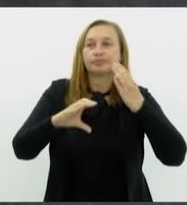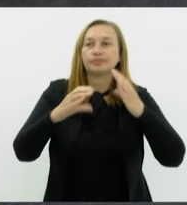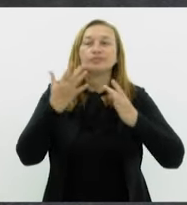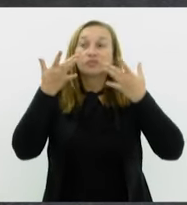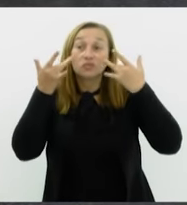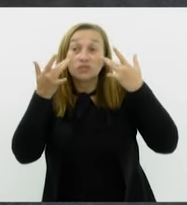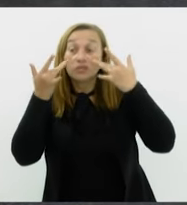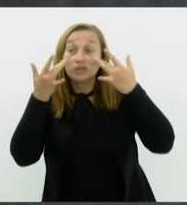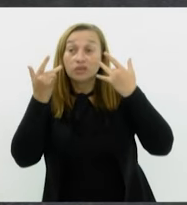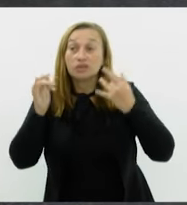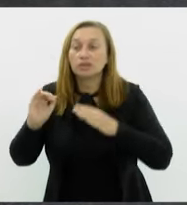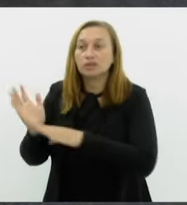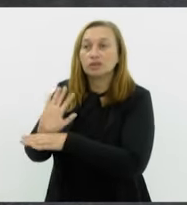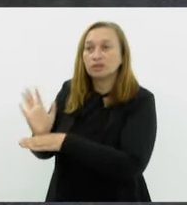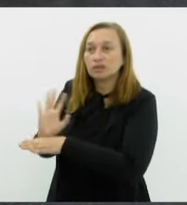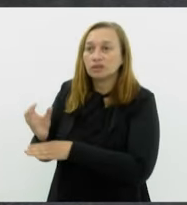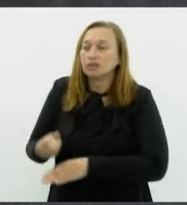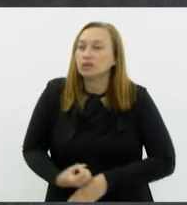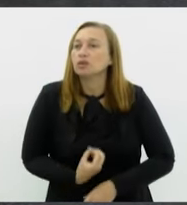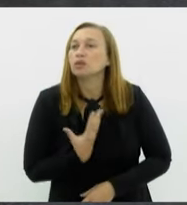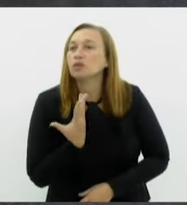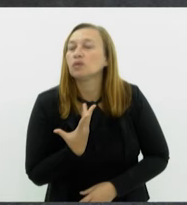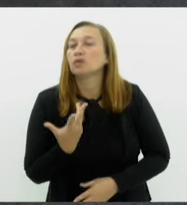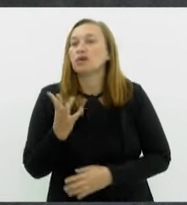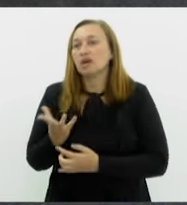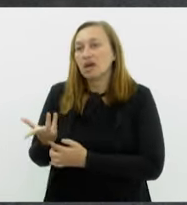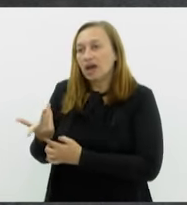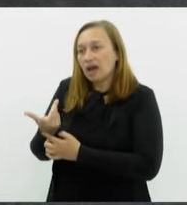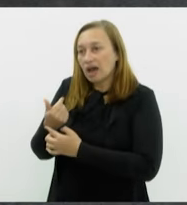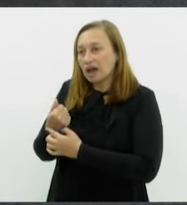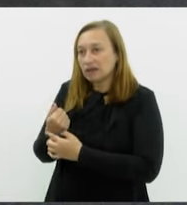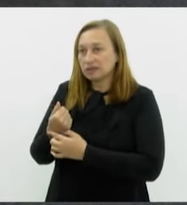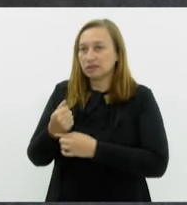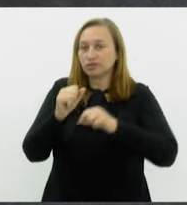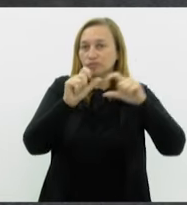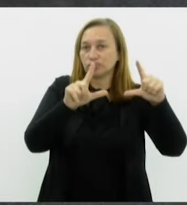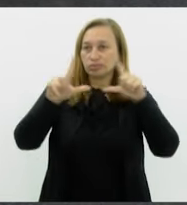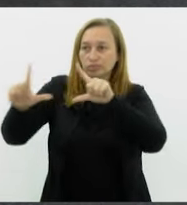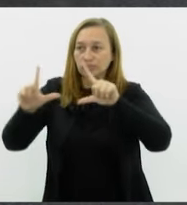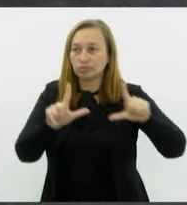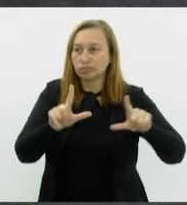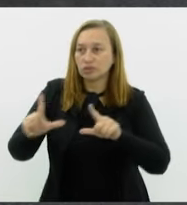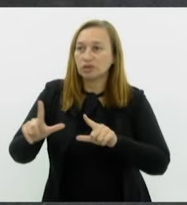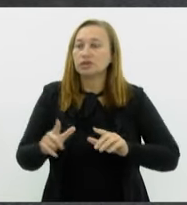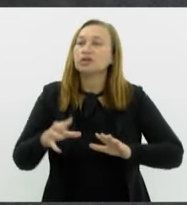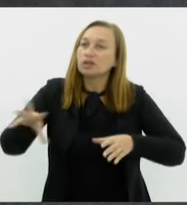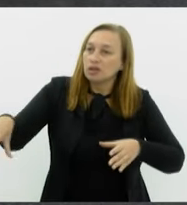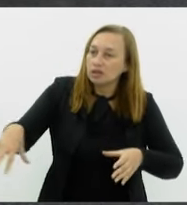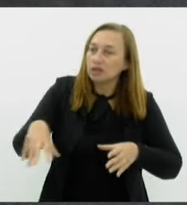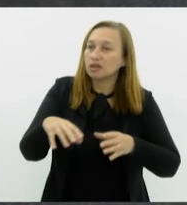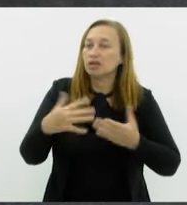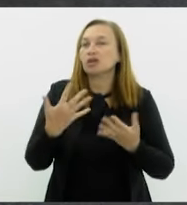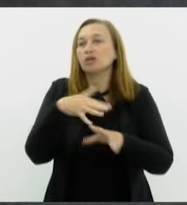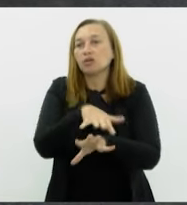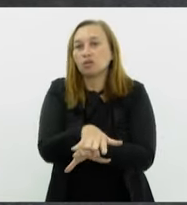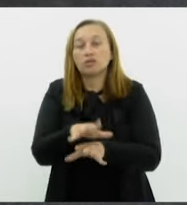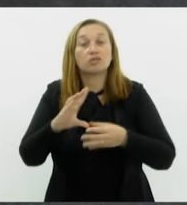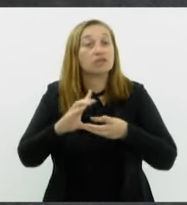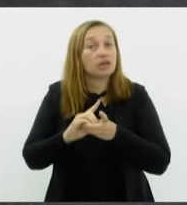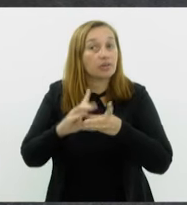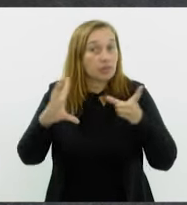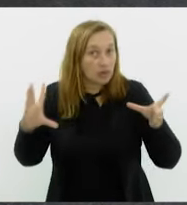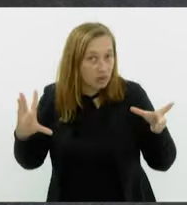poesia, cinema e artes e exposições, promovendo a inclusão democrática,